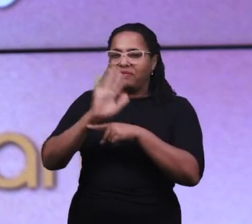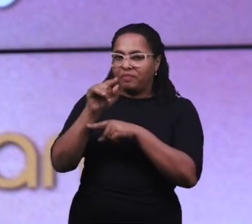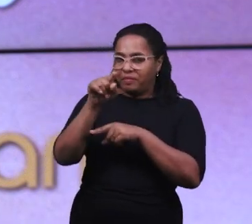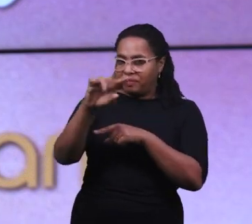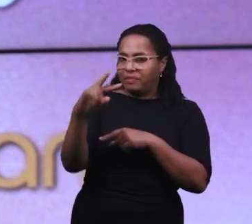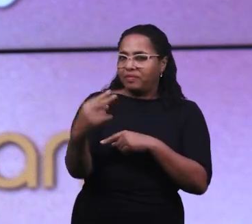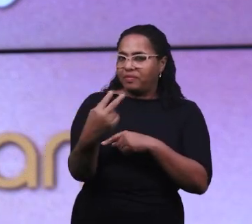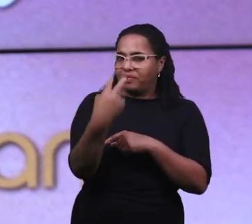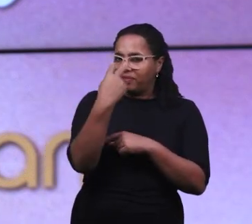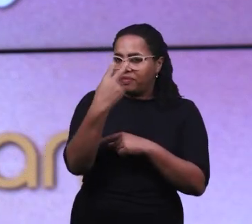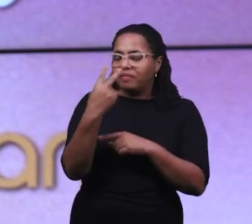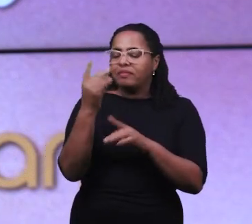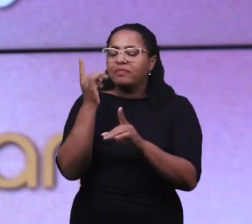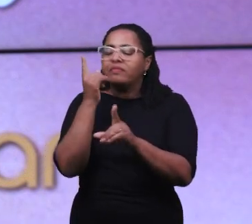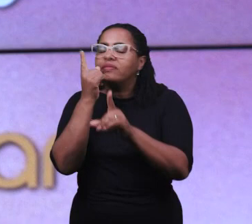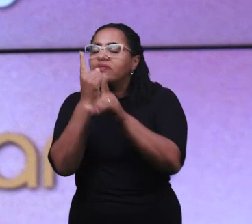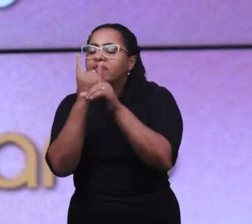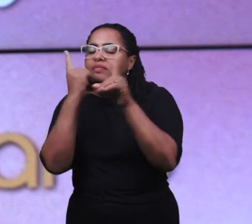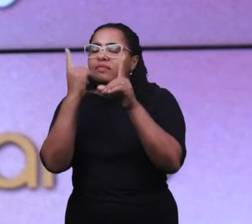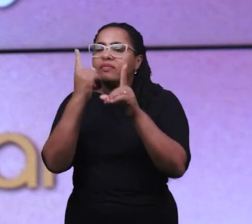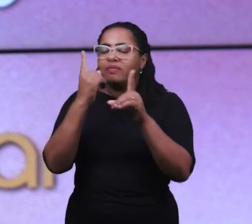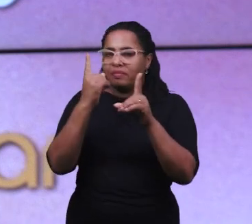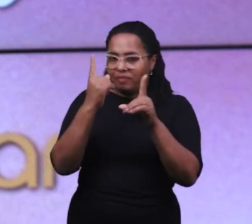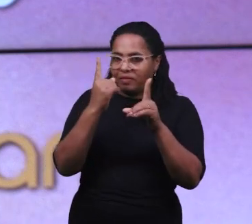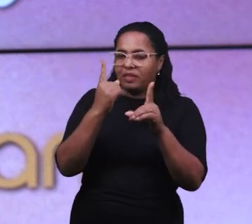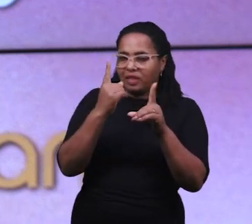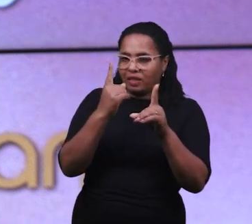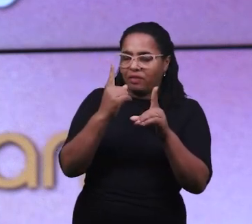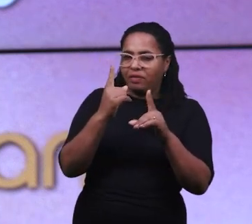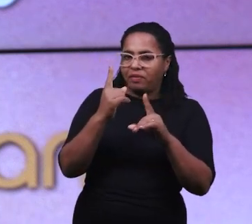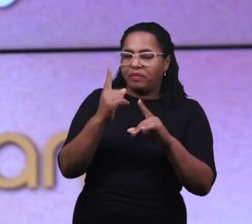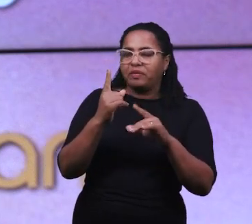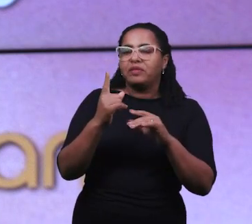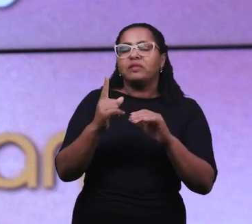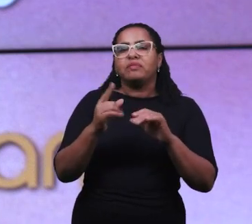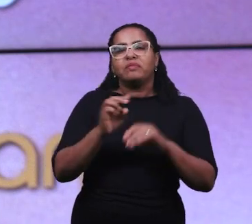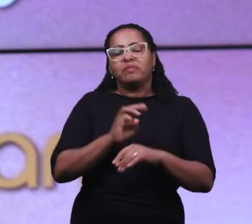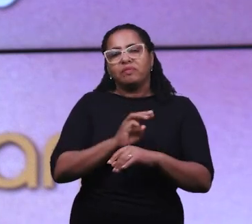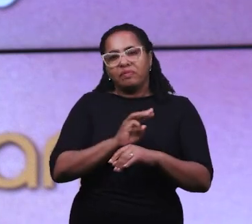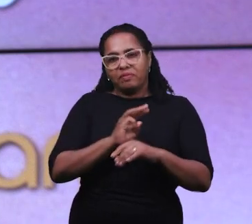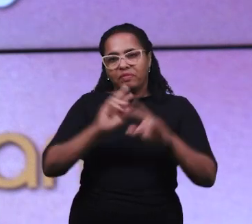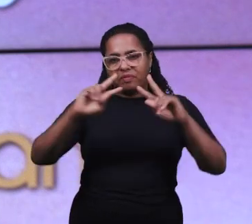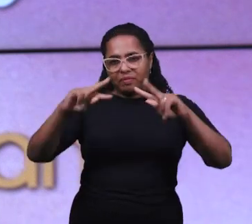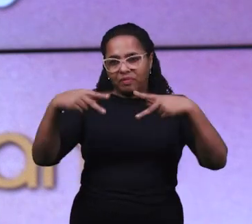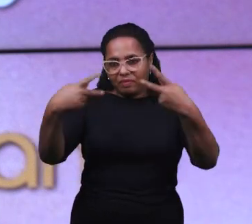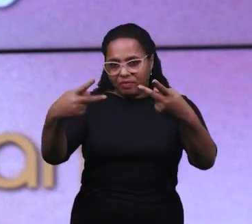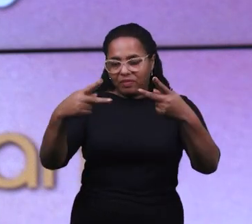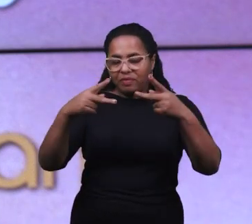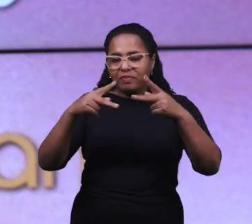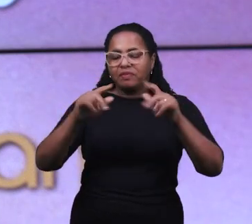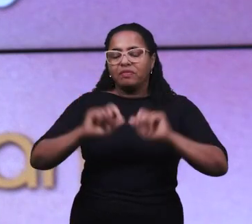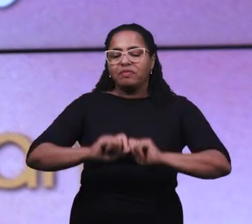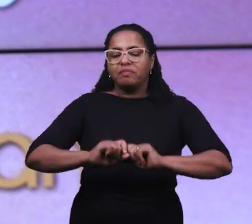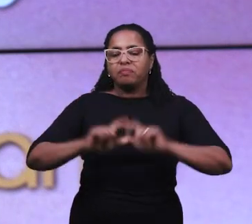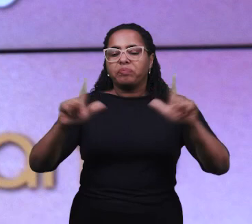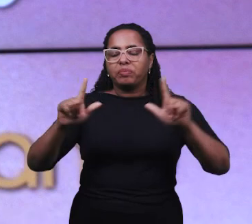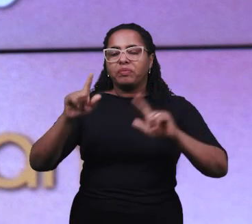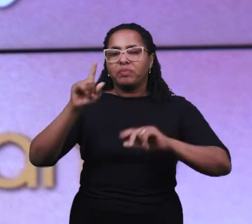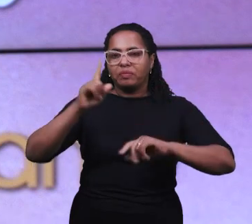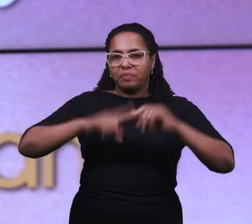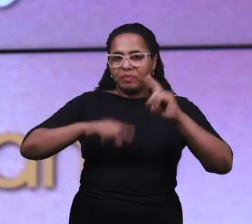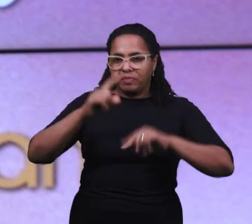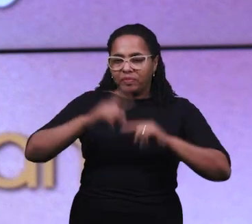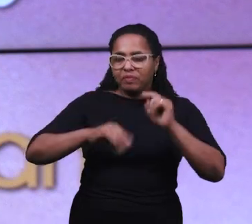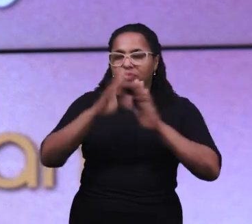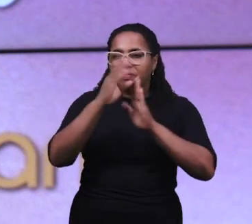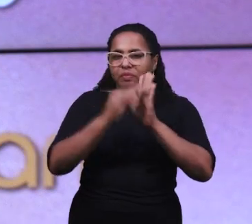está assistindo, você vai encontrar o link que vai te dar acesso a esse material, ao conteúdo em